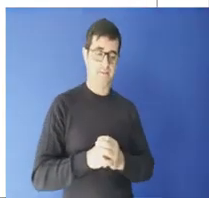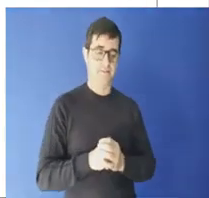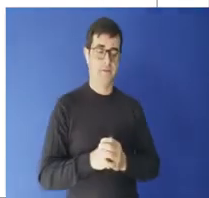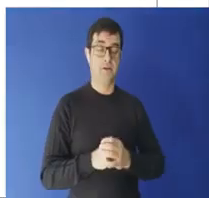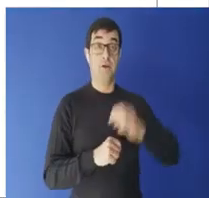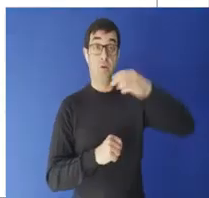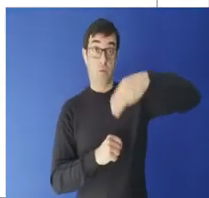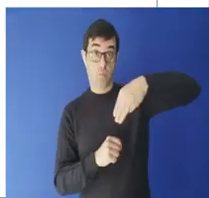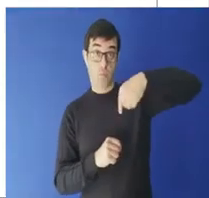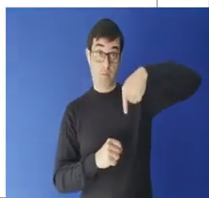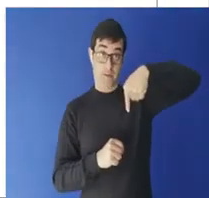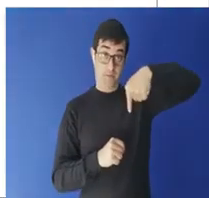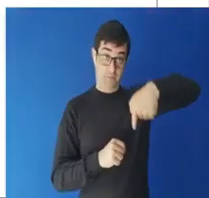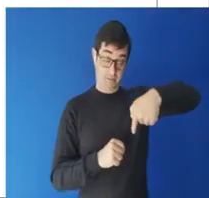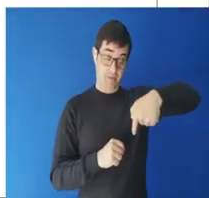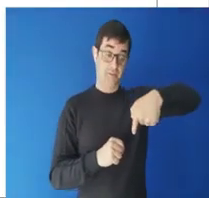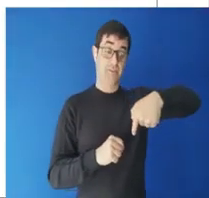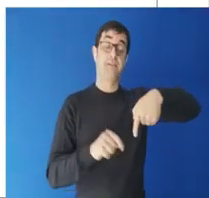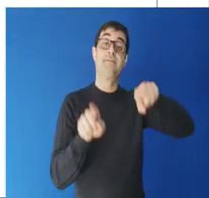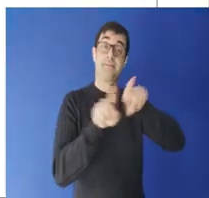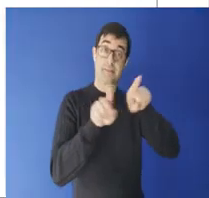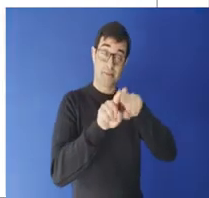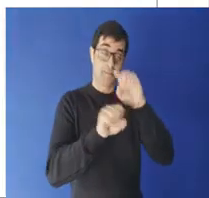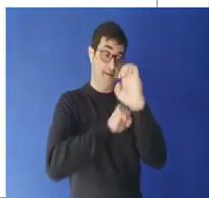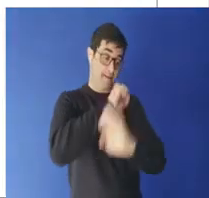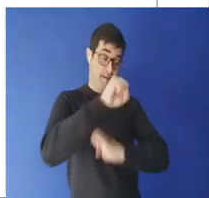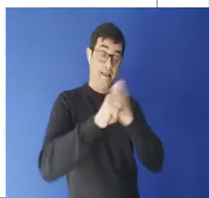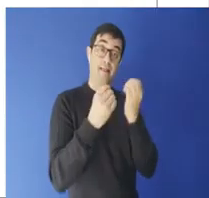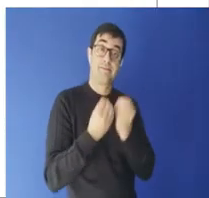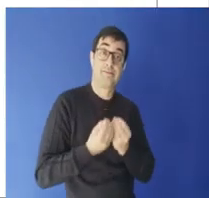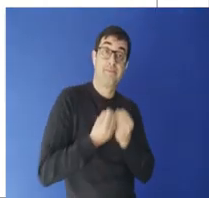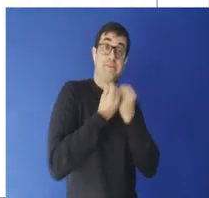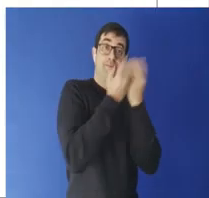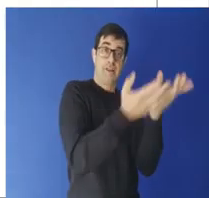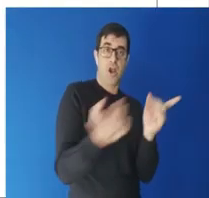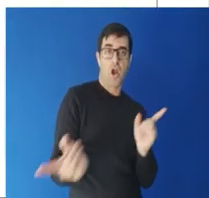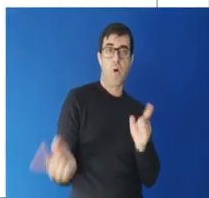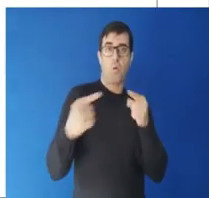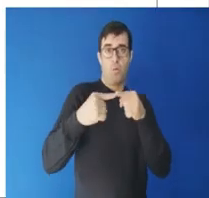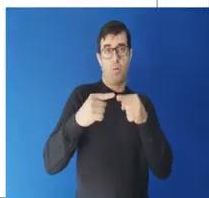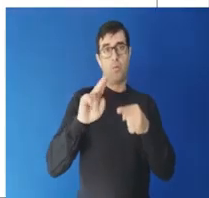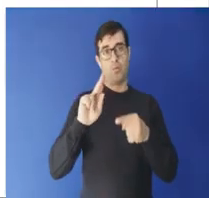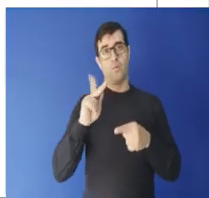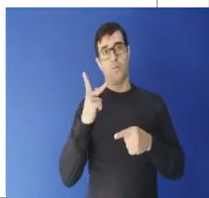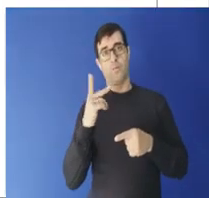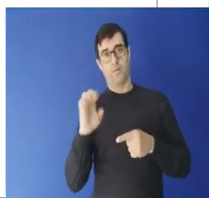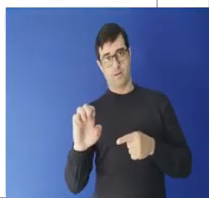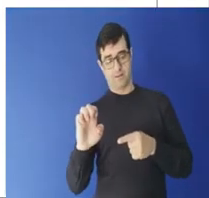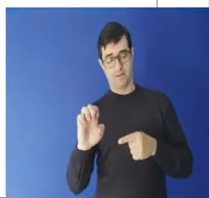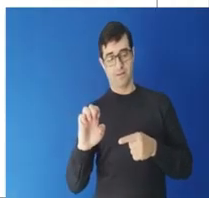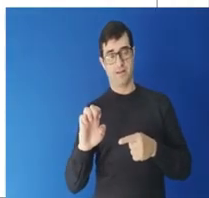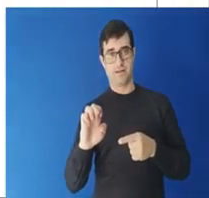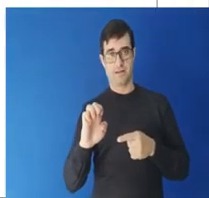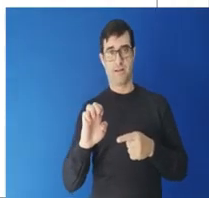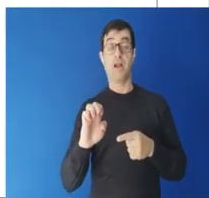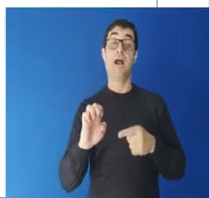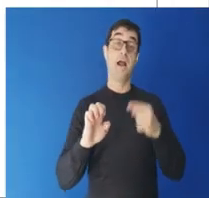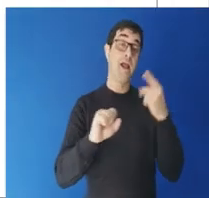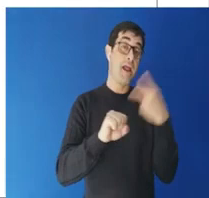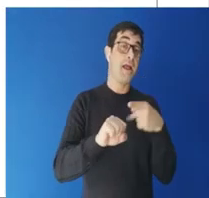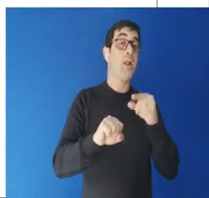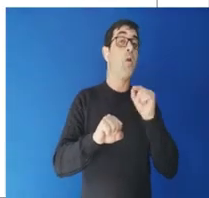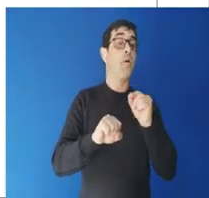esses 2 elétrons, ficando com a configuração do neônio. E aí eles assumem cargas positivas. Aqui